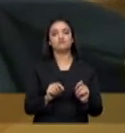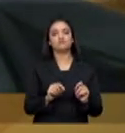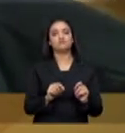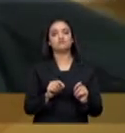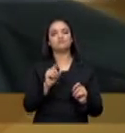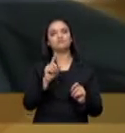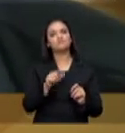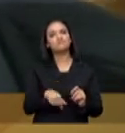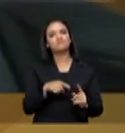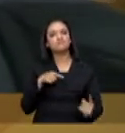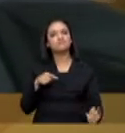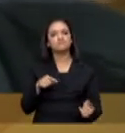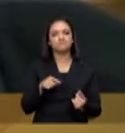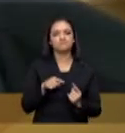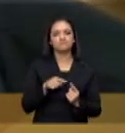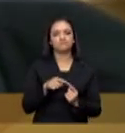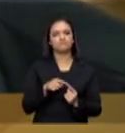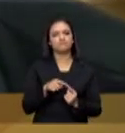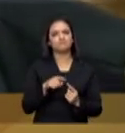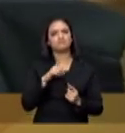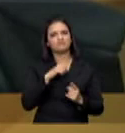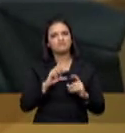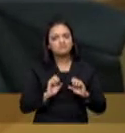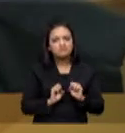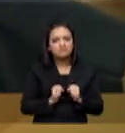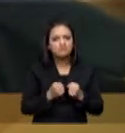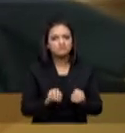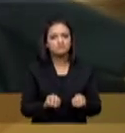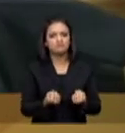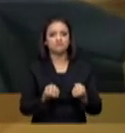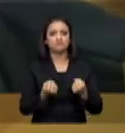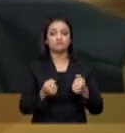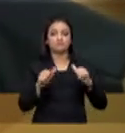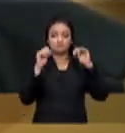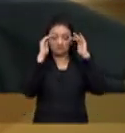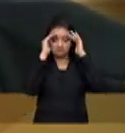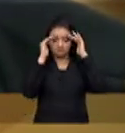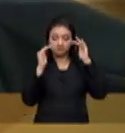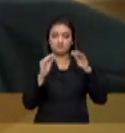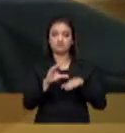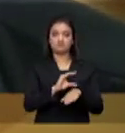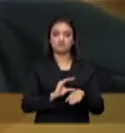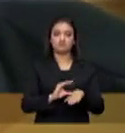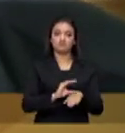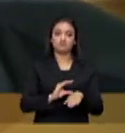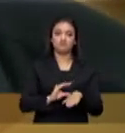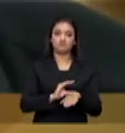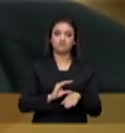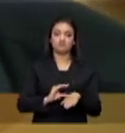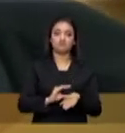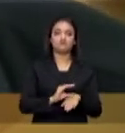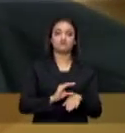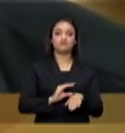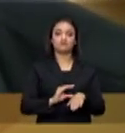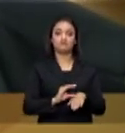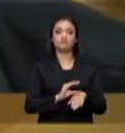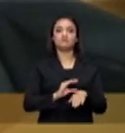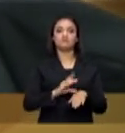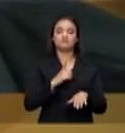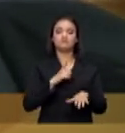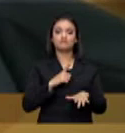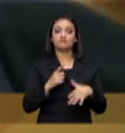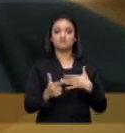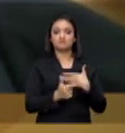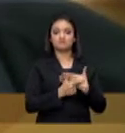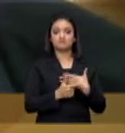absoluta tentativa e o esforço de cumprir a Constituição no seu máximo dever